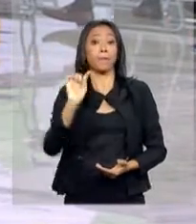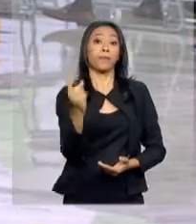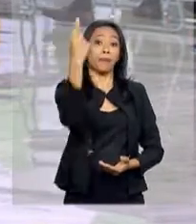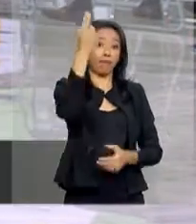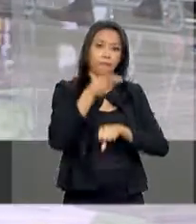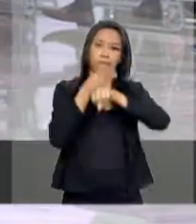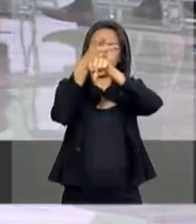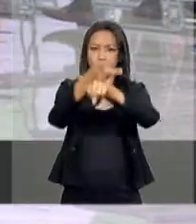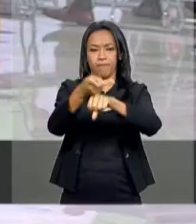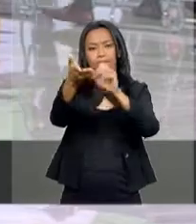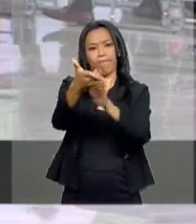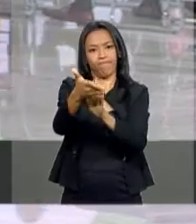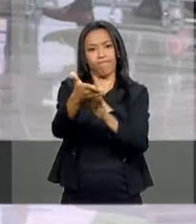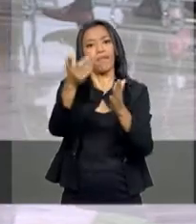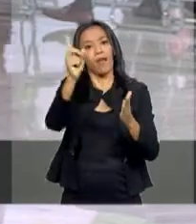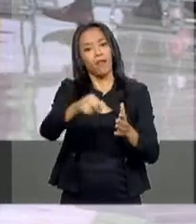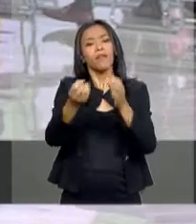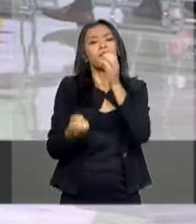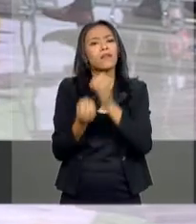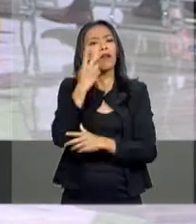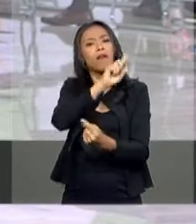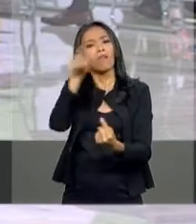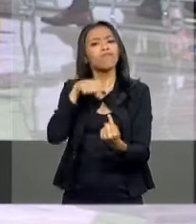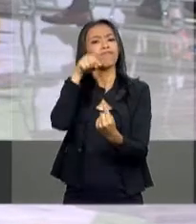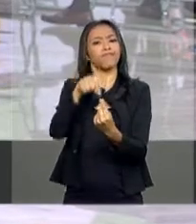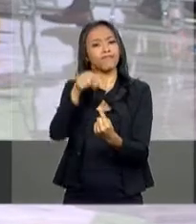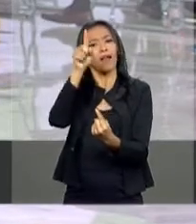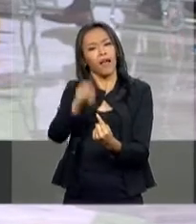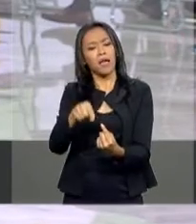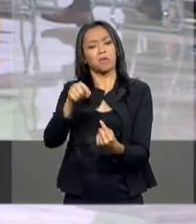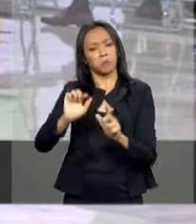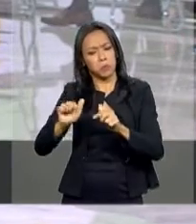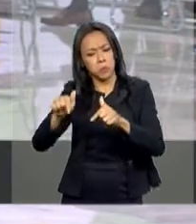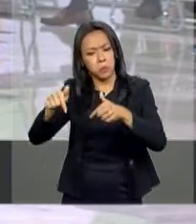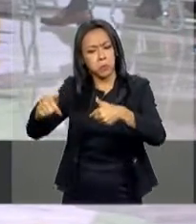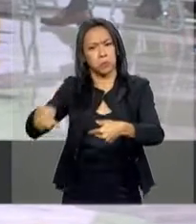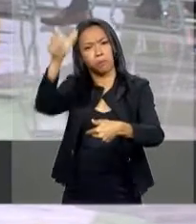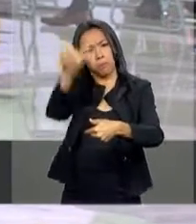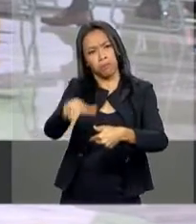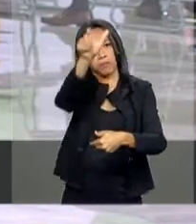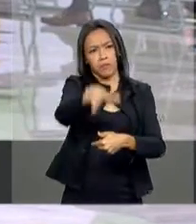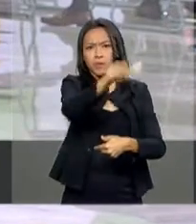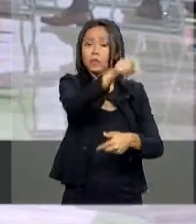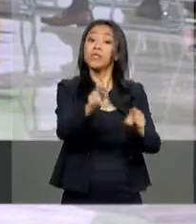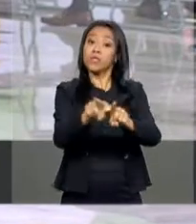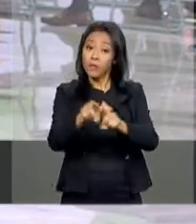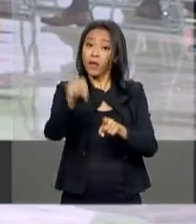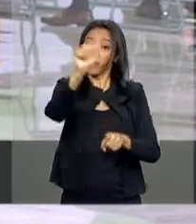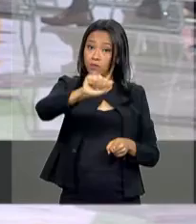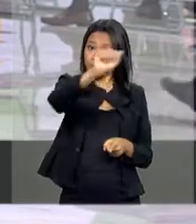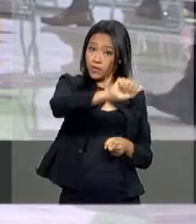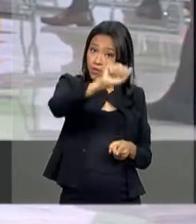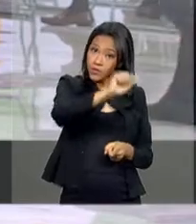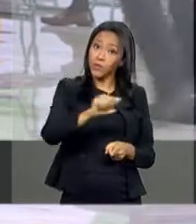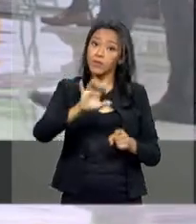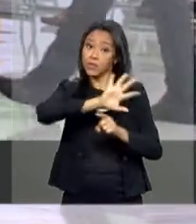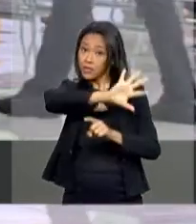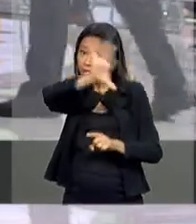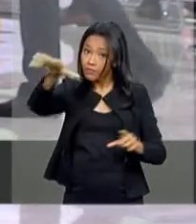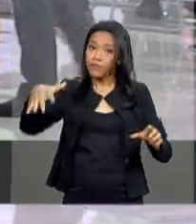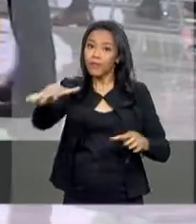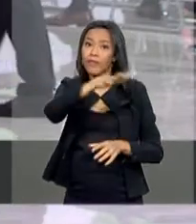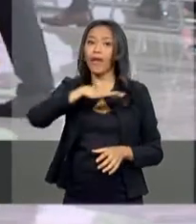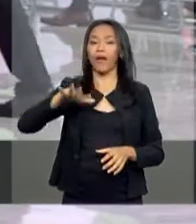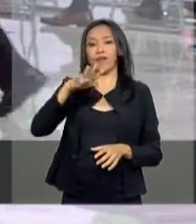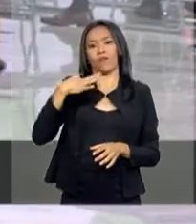do Prêmio Viva Voluntário, criado para reconhecer a atuação de cidadãos e entidades em atividades voluntárias